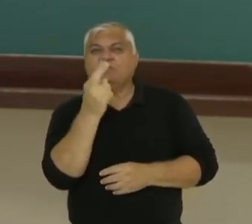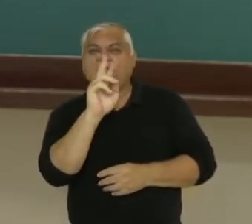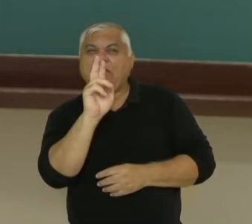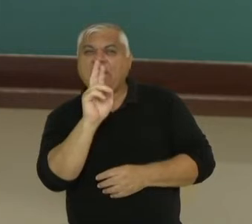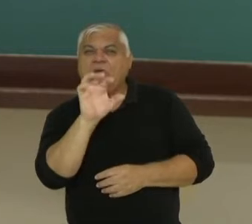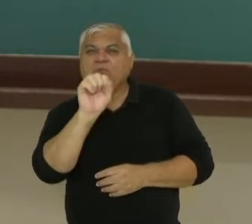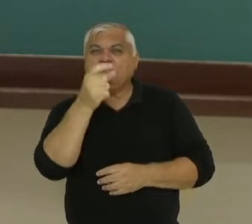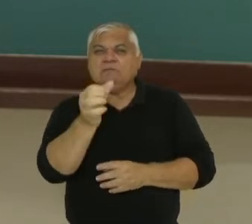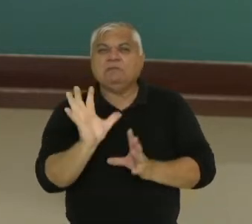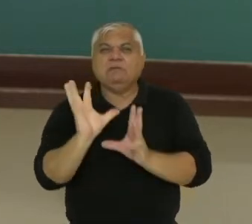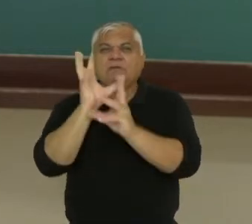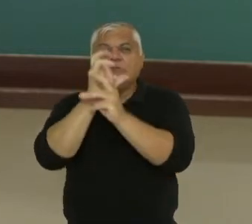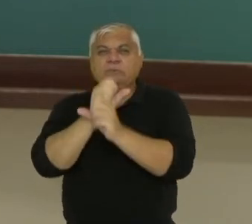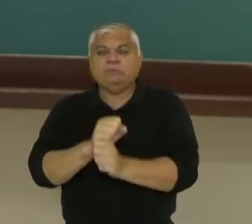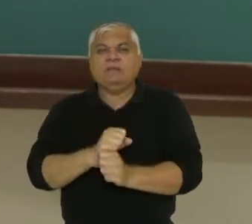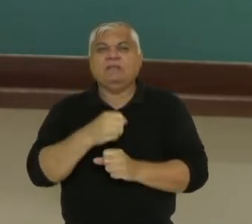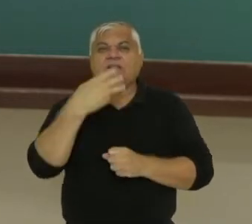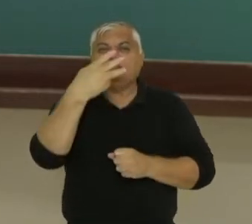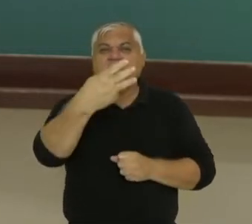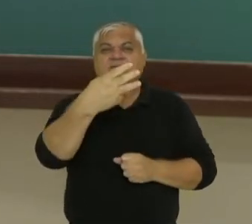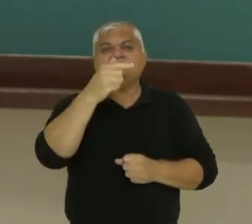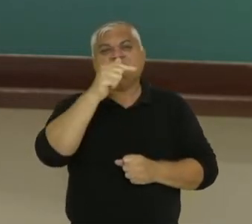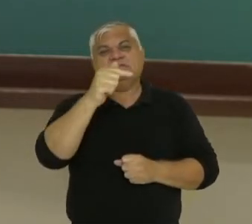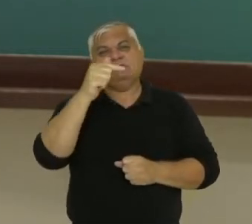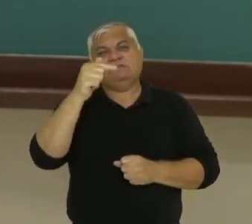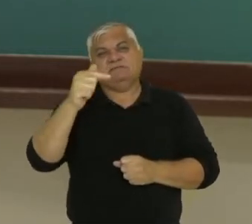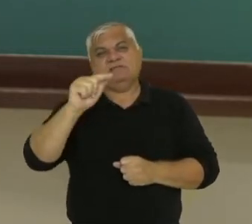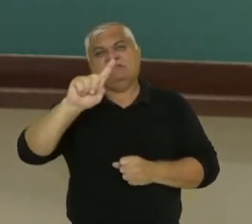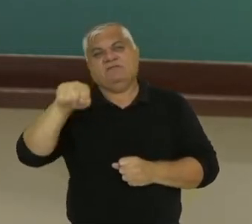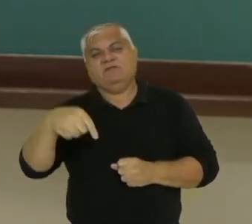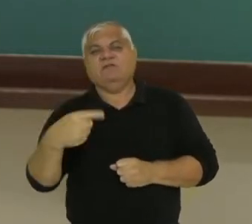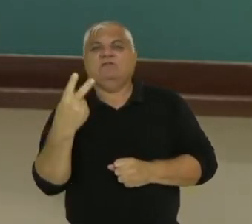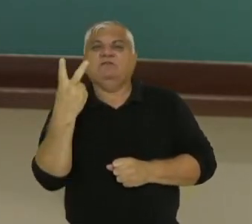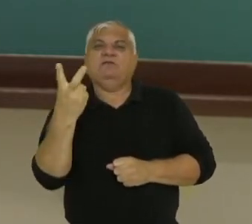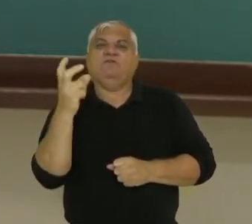42,86. Portanto, eu obtive, no final do segundo ano, R$